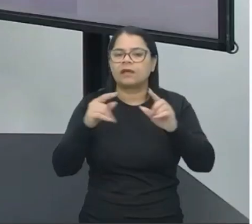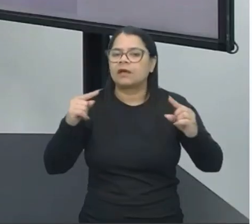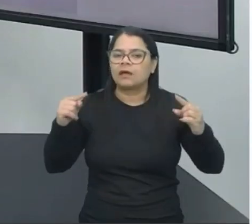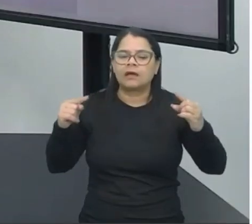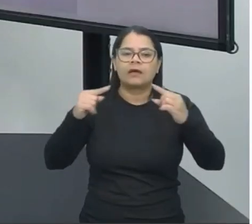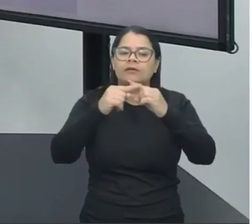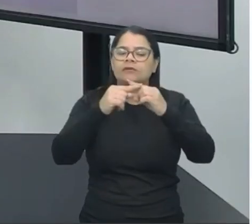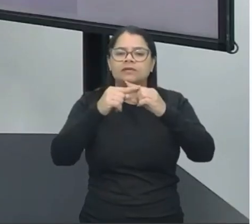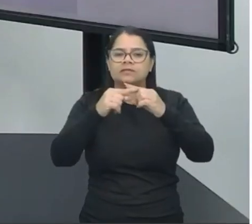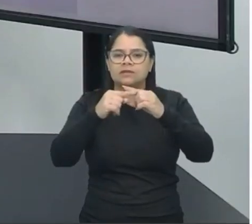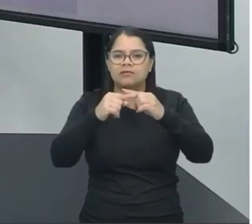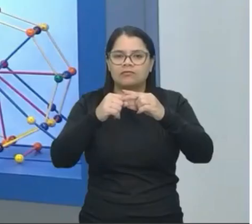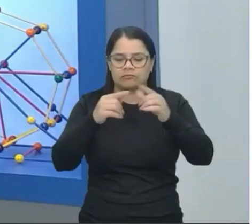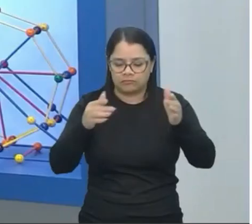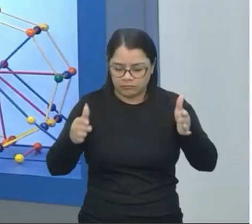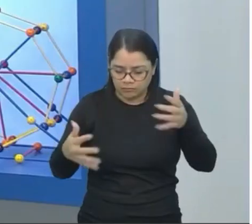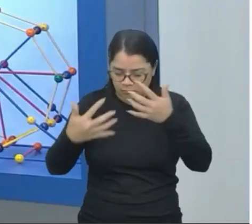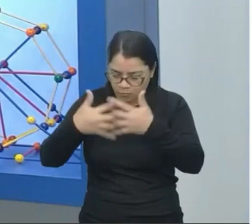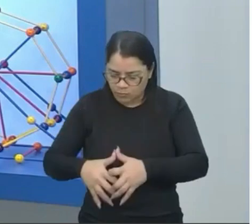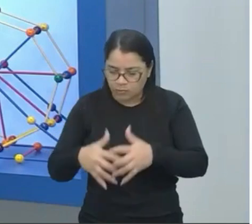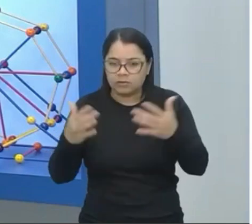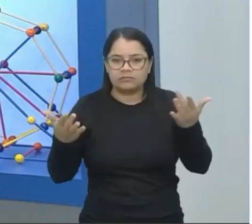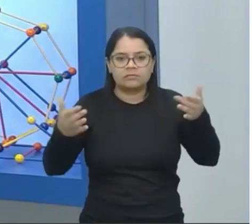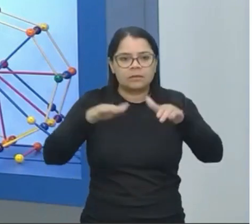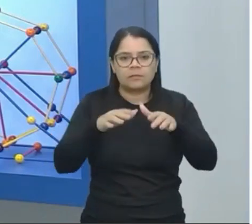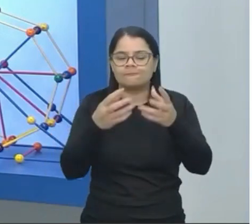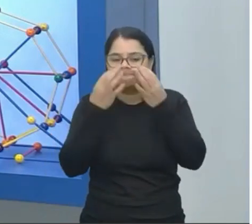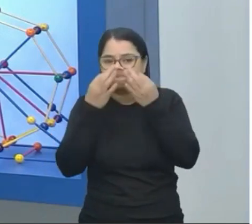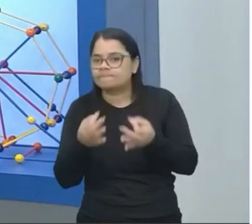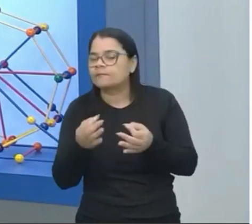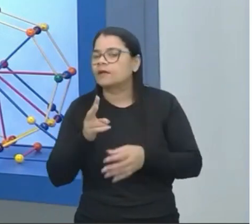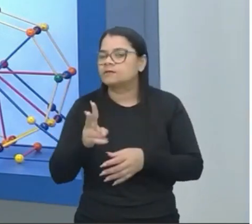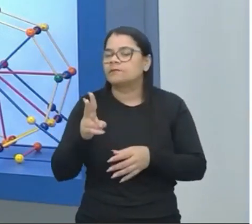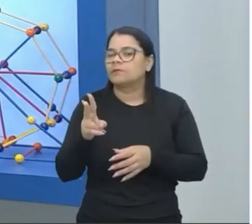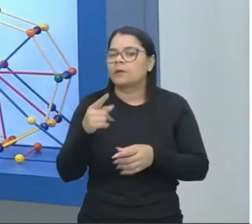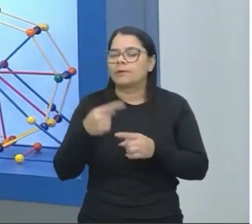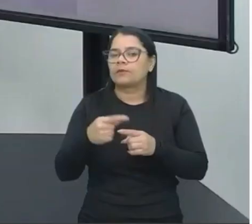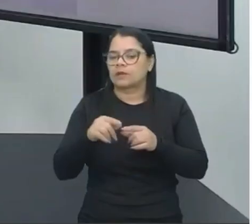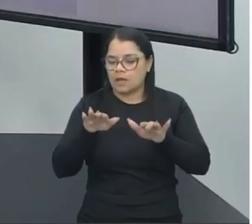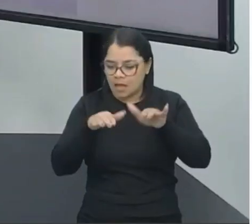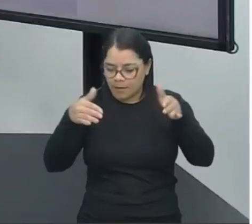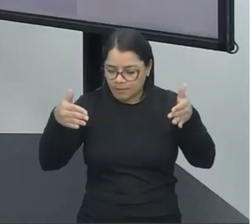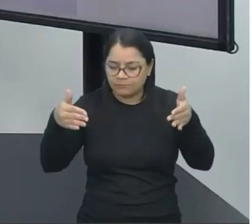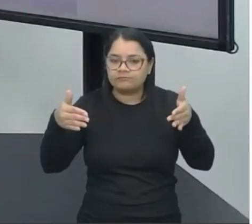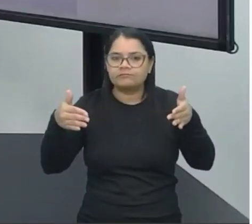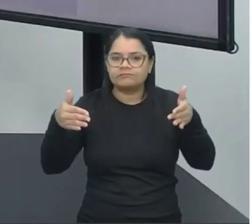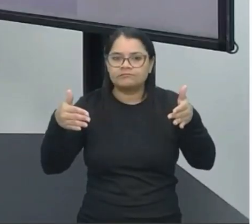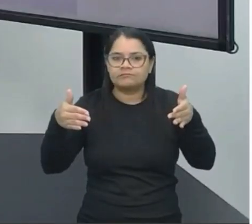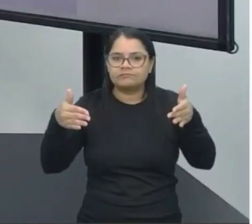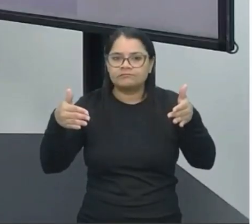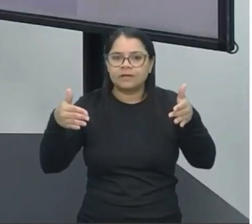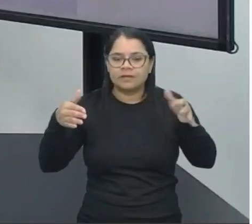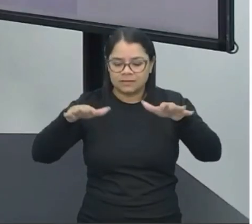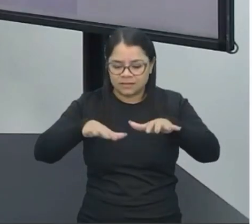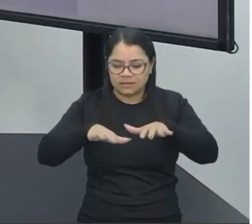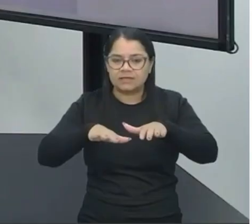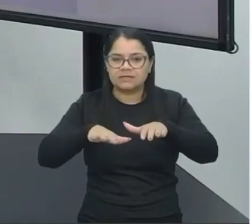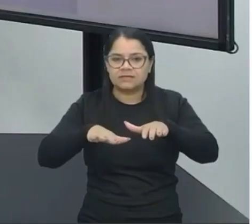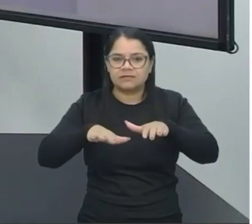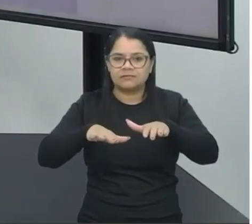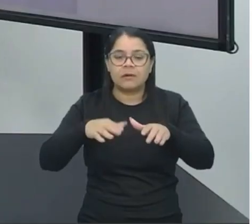do servomotor com a tampa, tem que ficar muito atento, porque a aba do servomotor tem que ficar centralizada